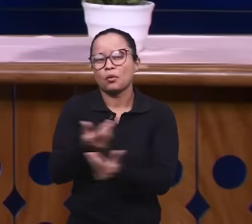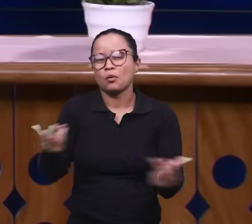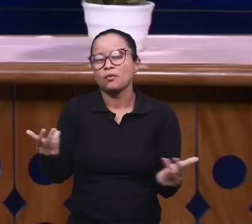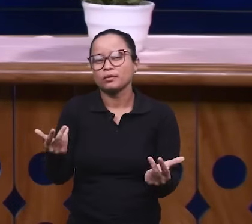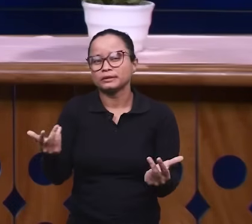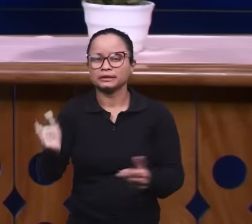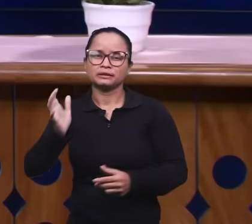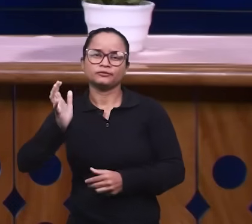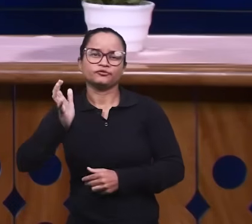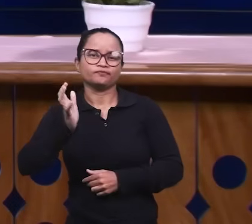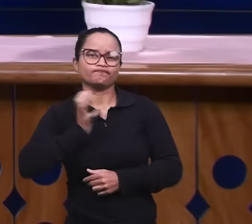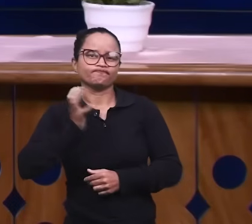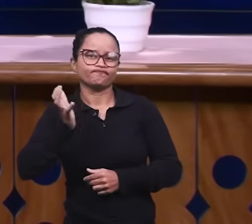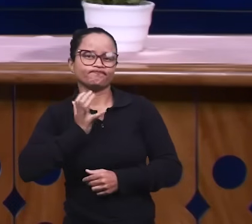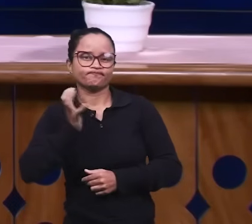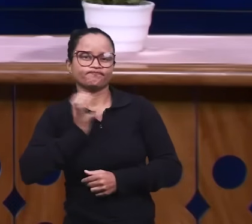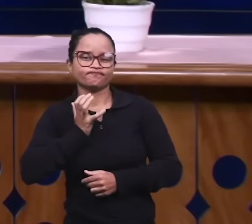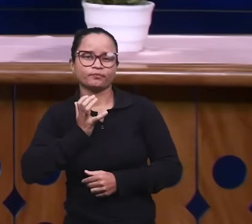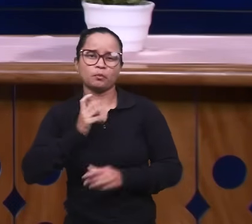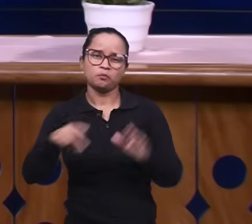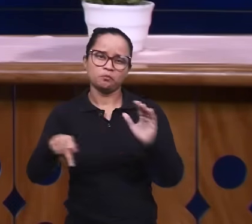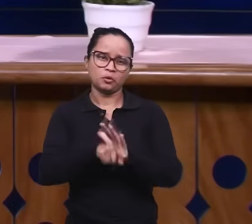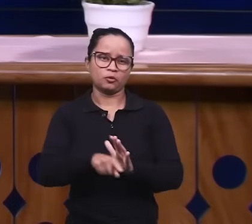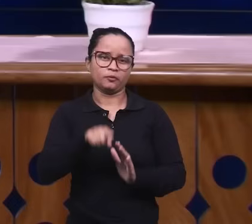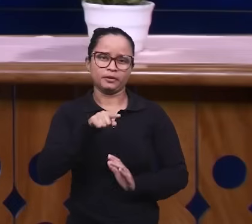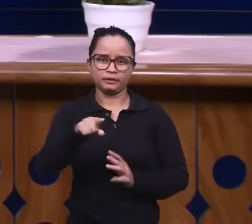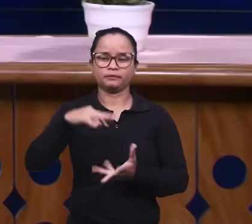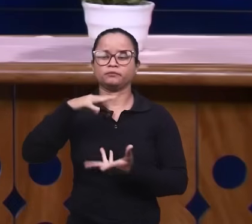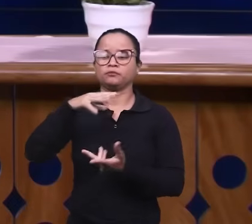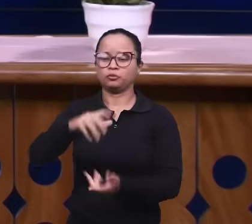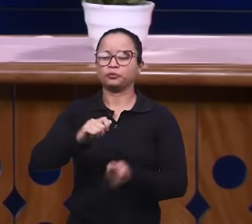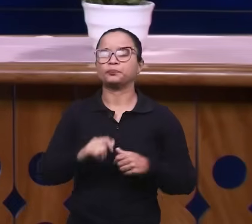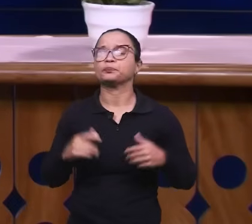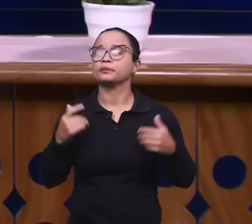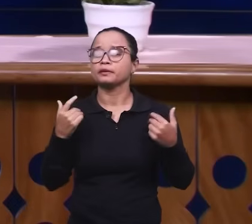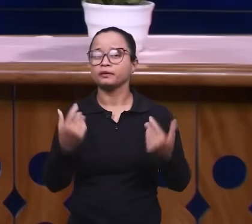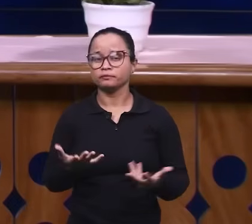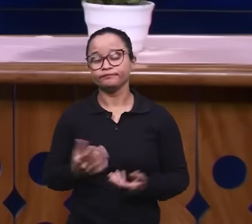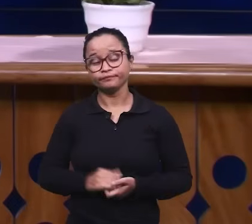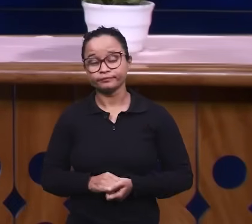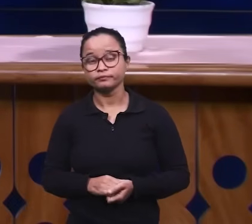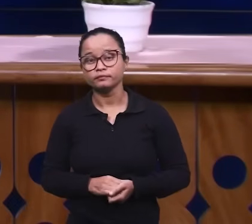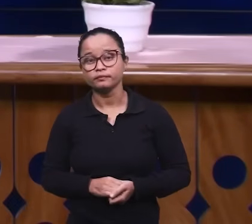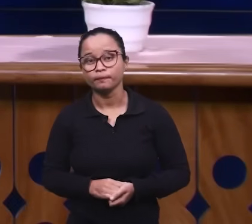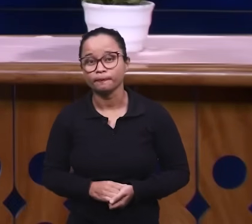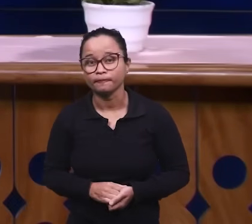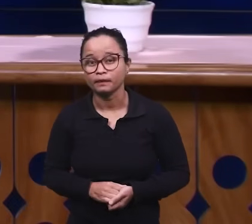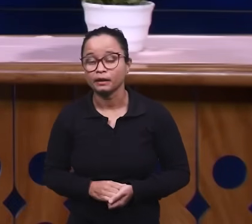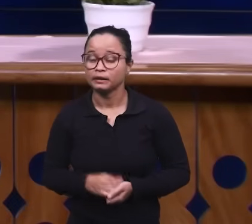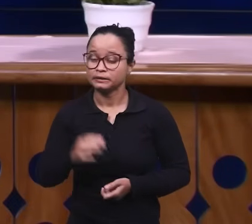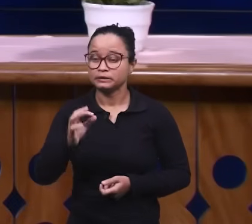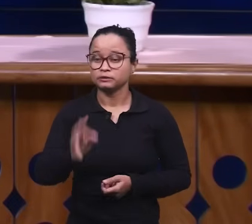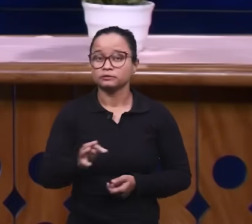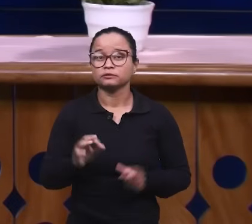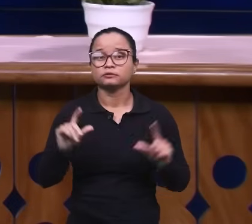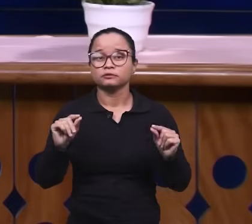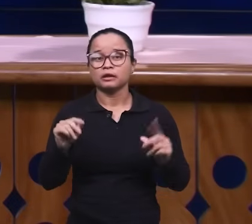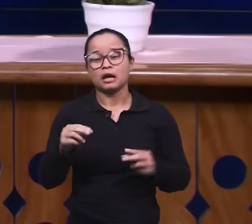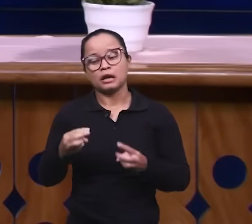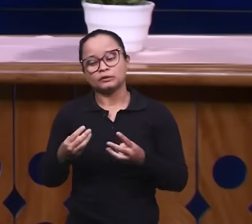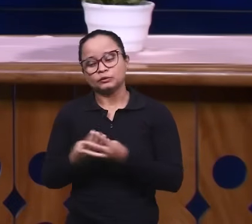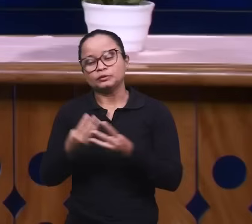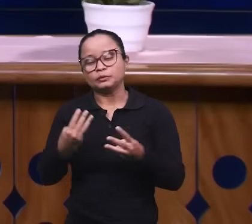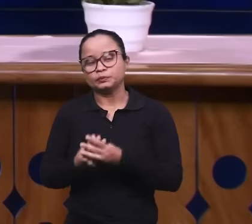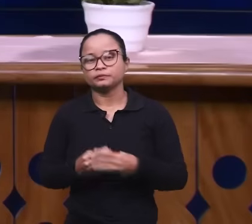nas riquezas, nas coisas mundanas. E ele, por certo, era um